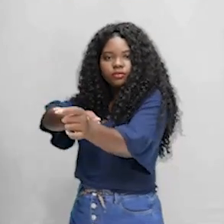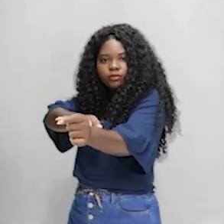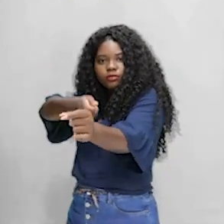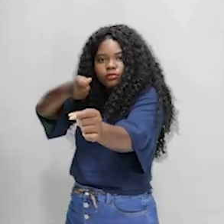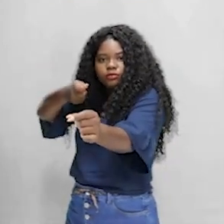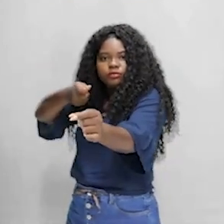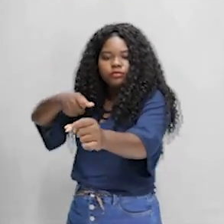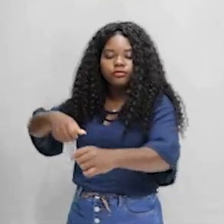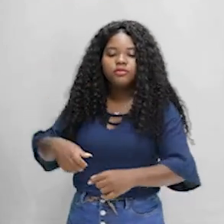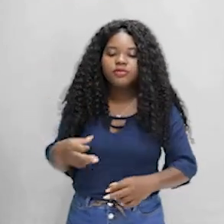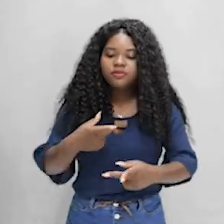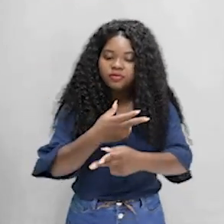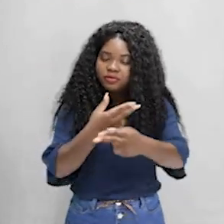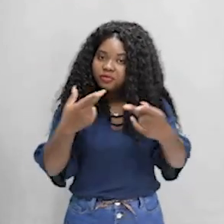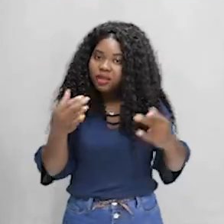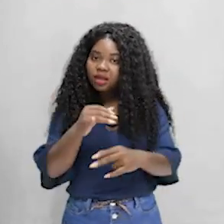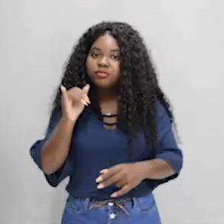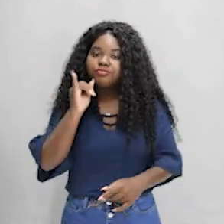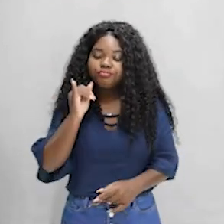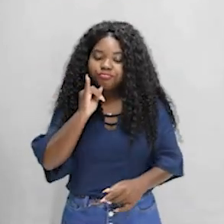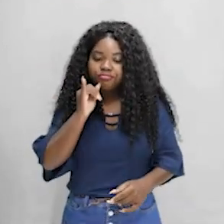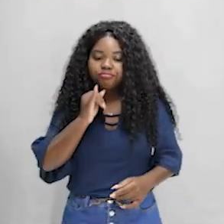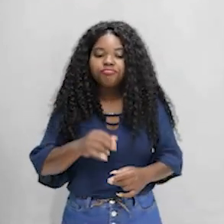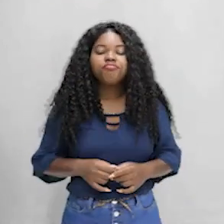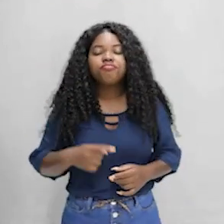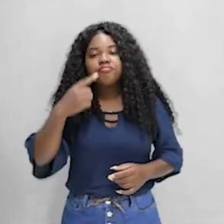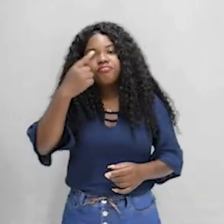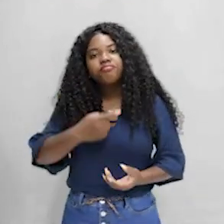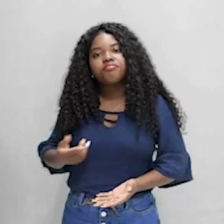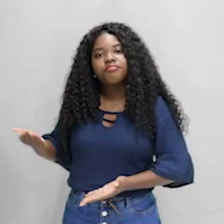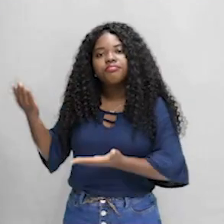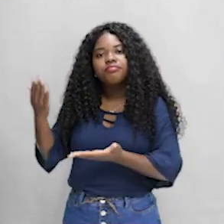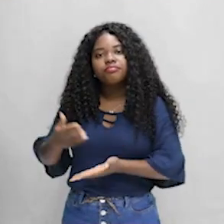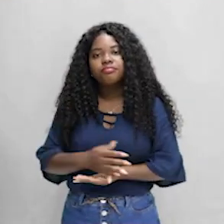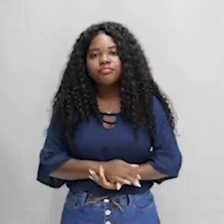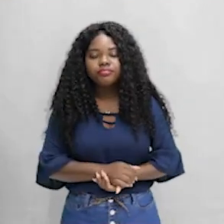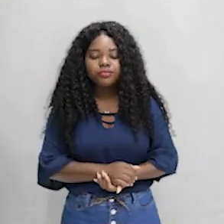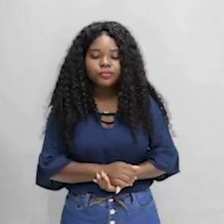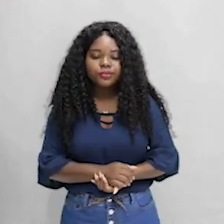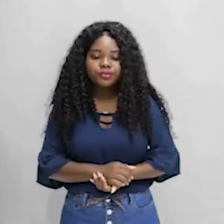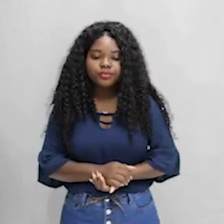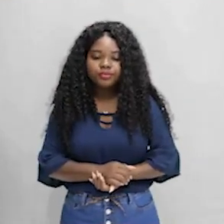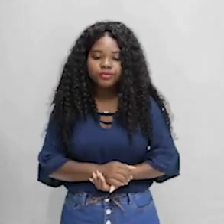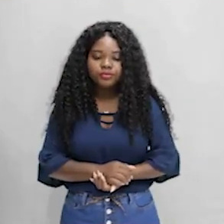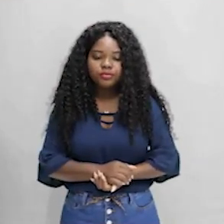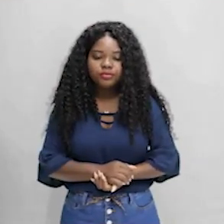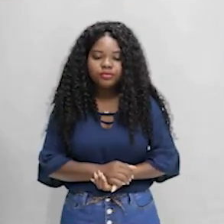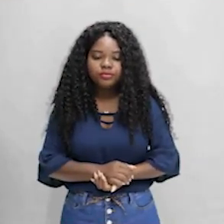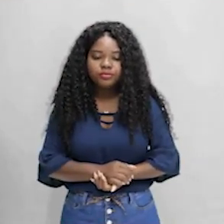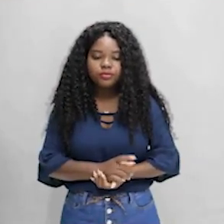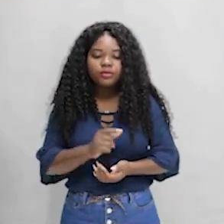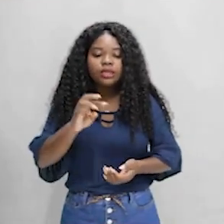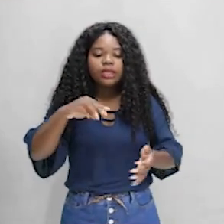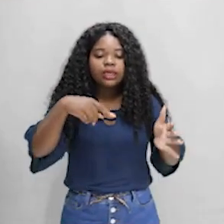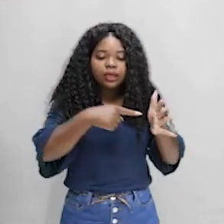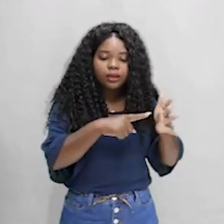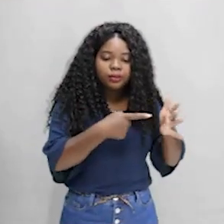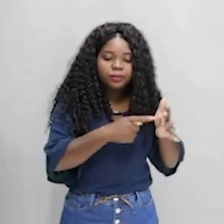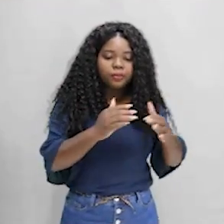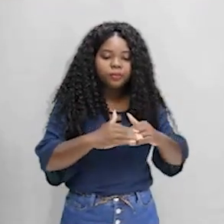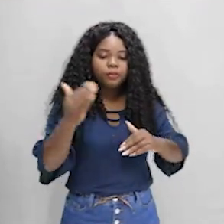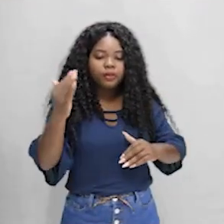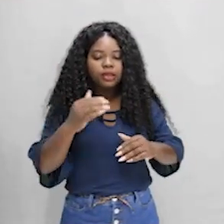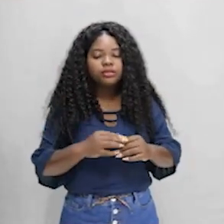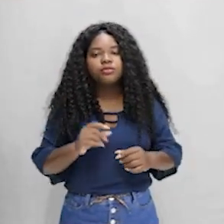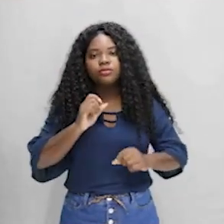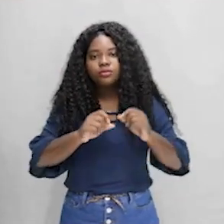tiro esportivo. Tá aqui, ó, uma prova de tiro com arco ali do lado. Obviamente, pontua mais quem conseguir acertar ali mais